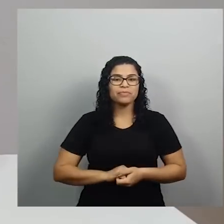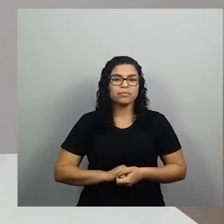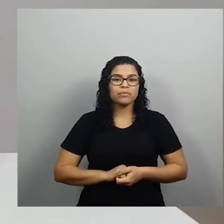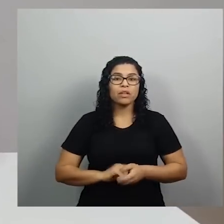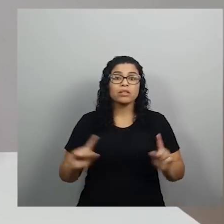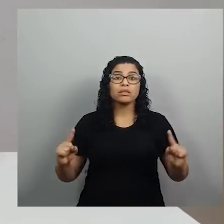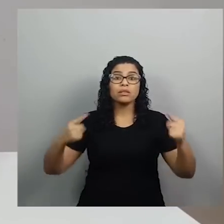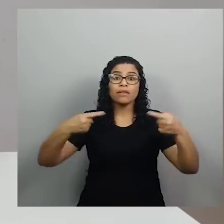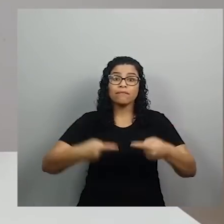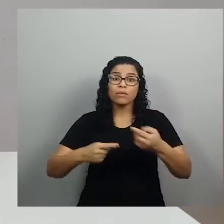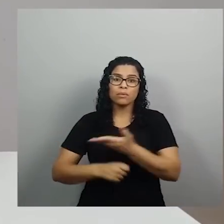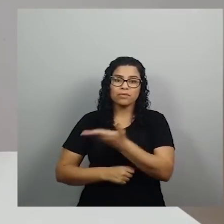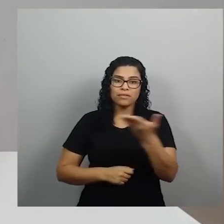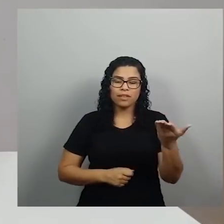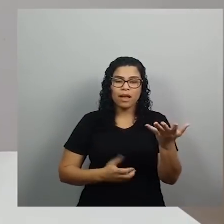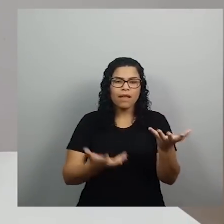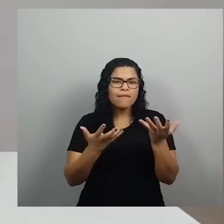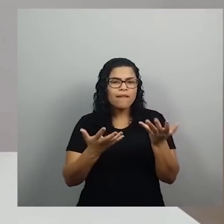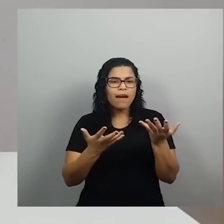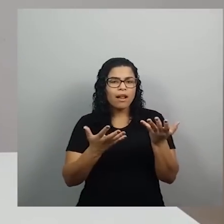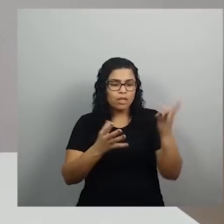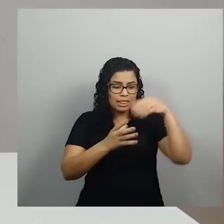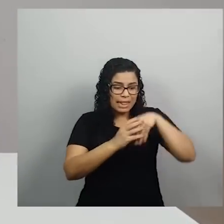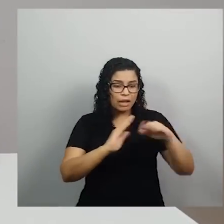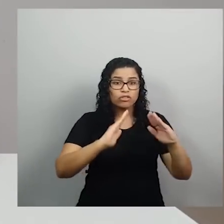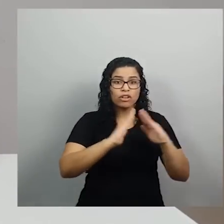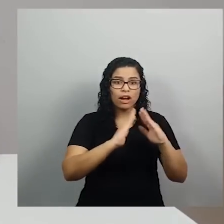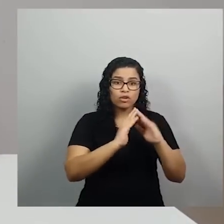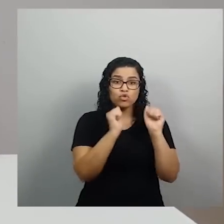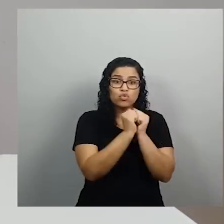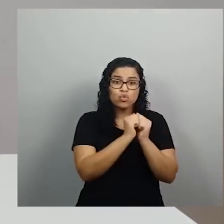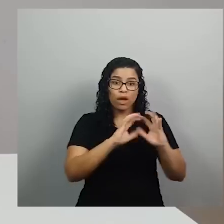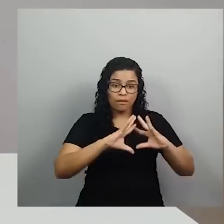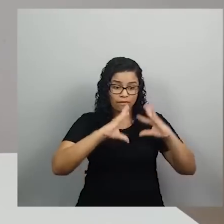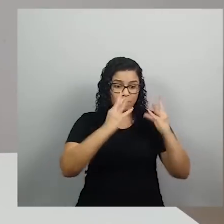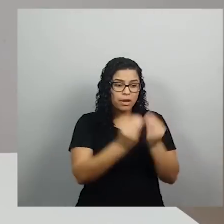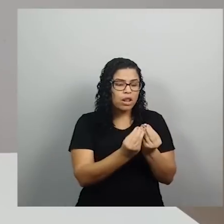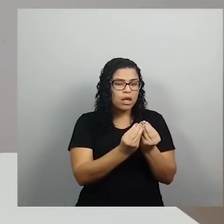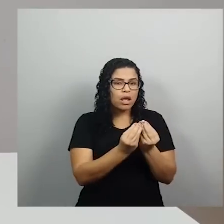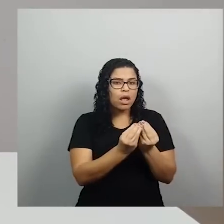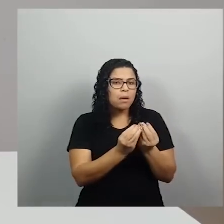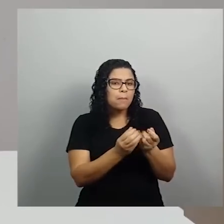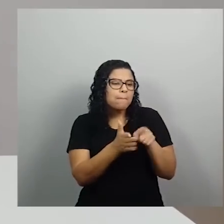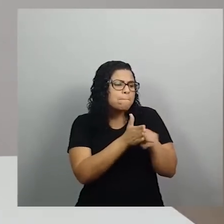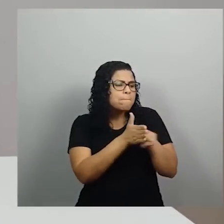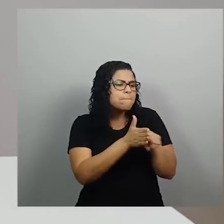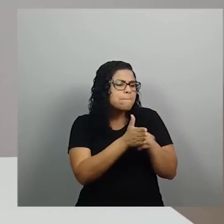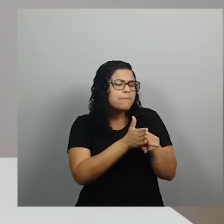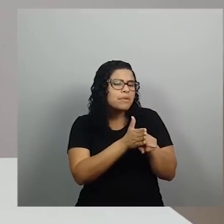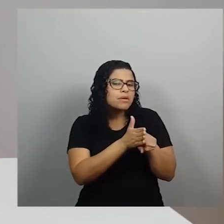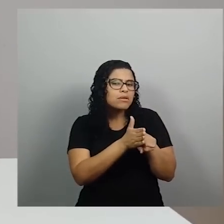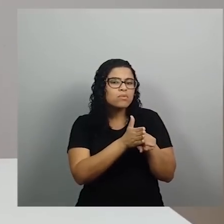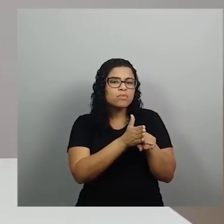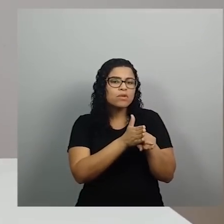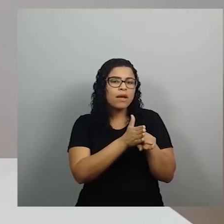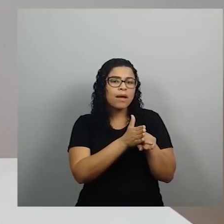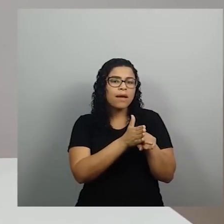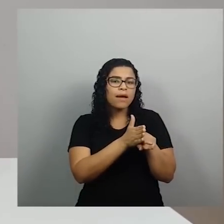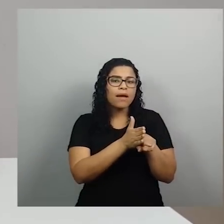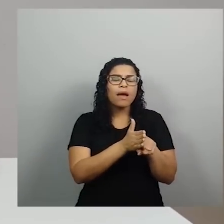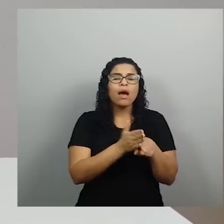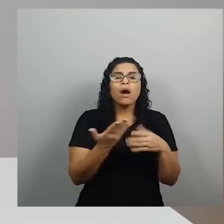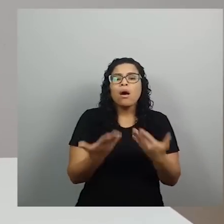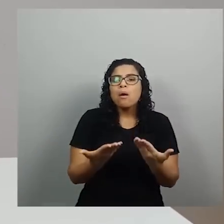desafio. Quero que vocês investiguem com seus familiares a opinião deles sobre o futebol feminino. Elaborem